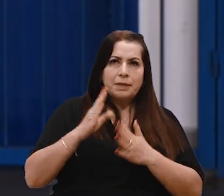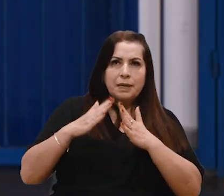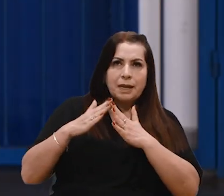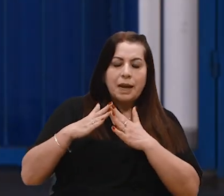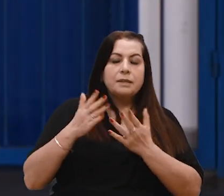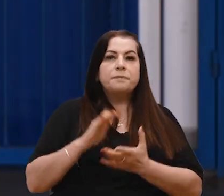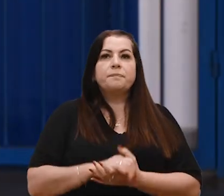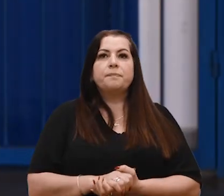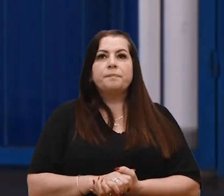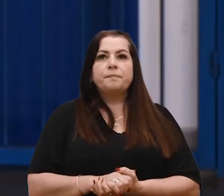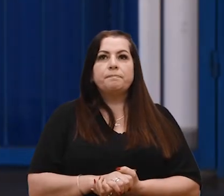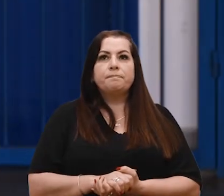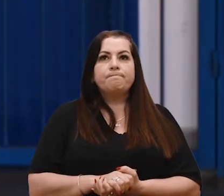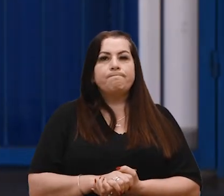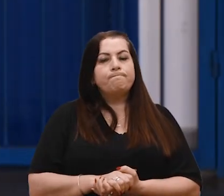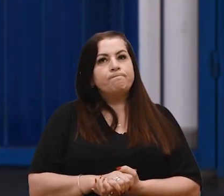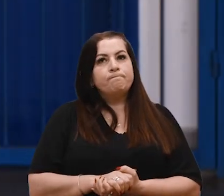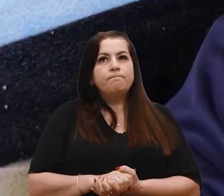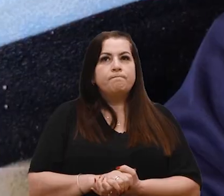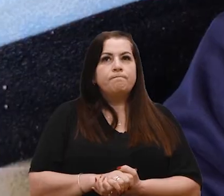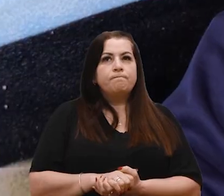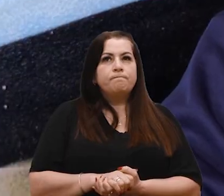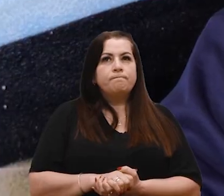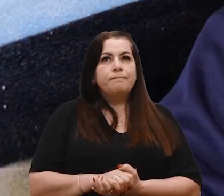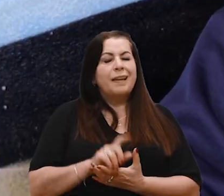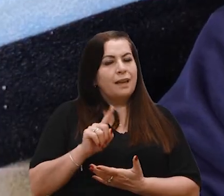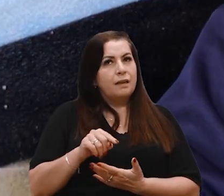amigos brasileiros, na casa dos amigos brasileiros?